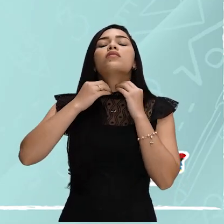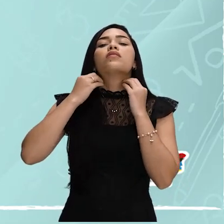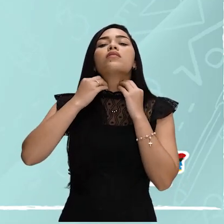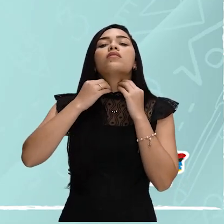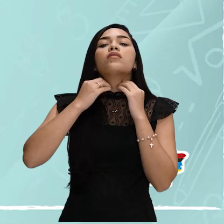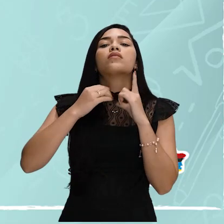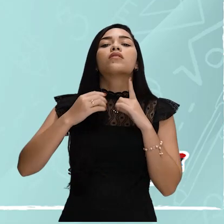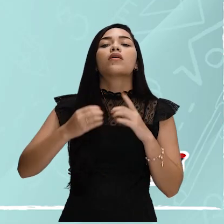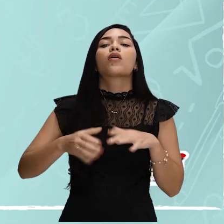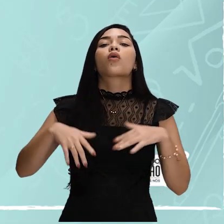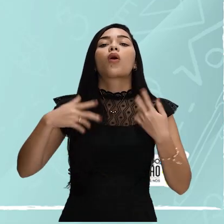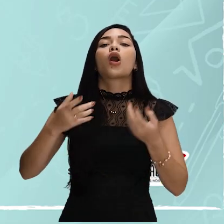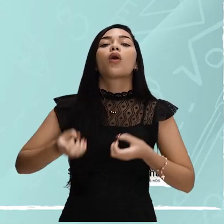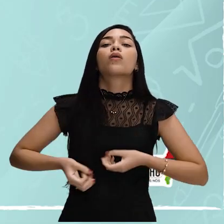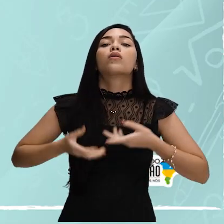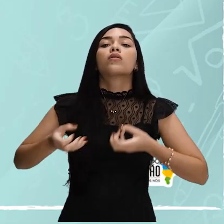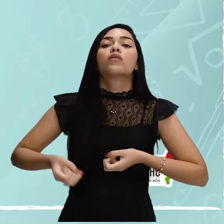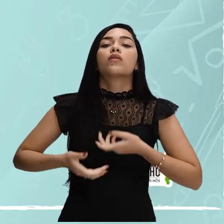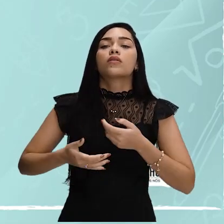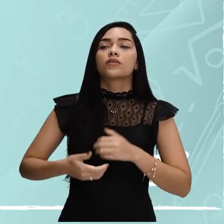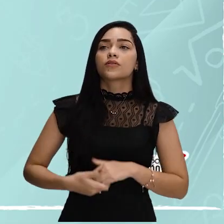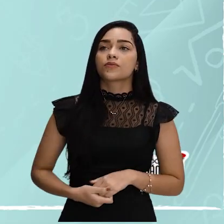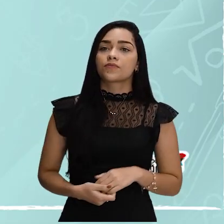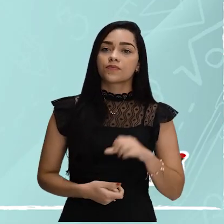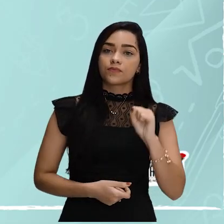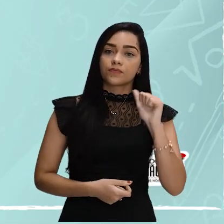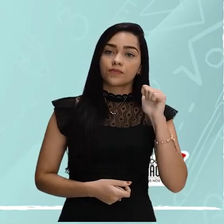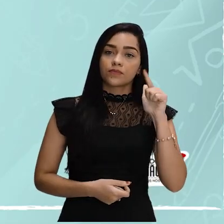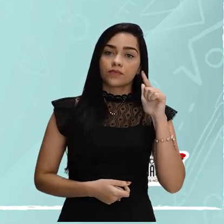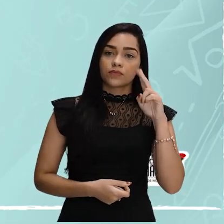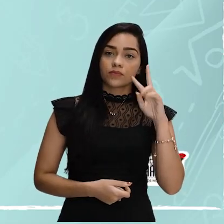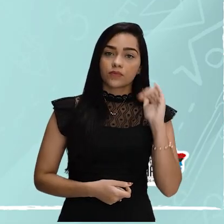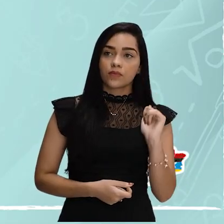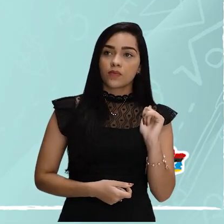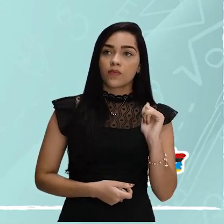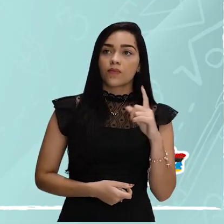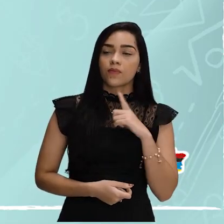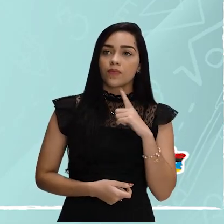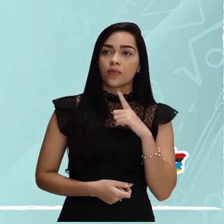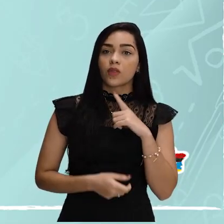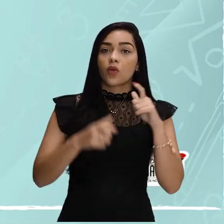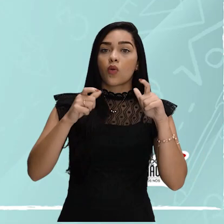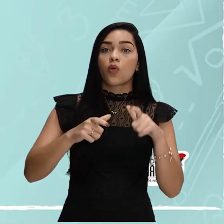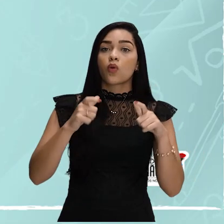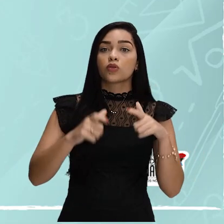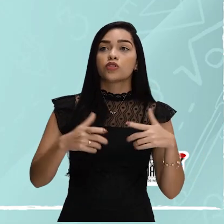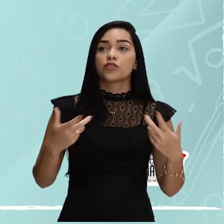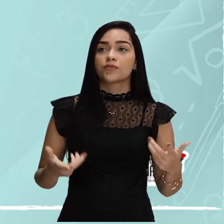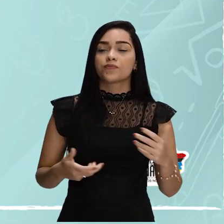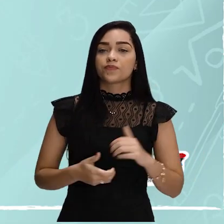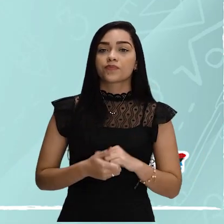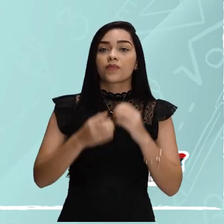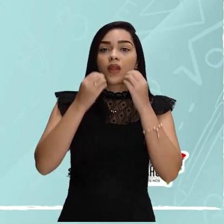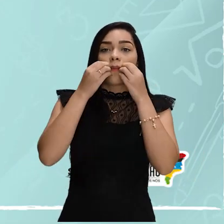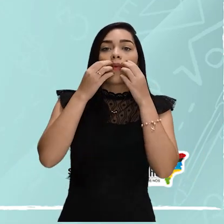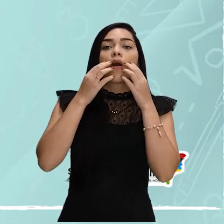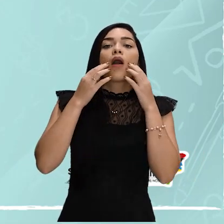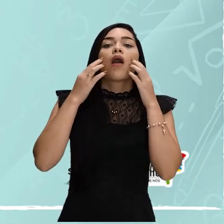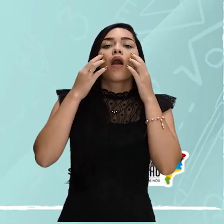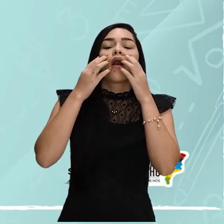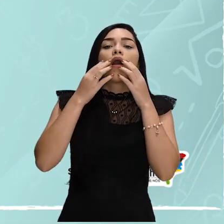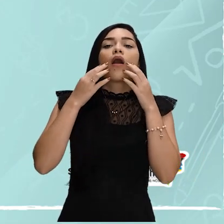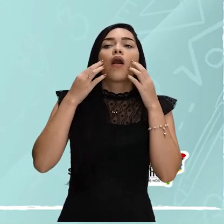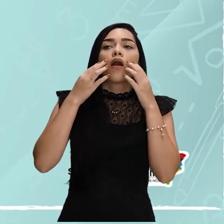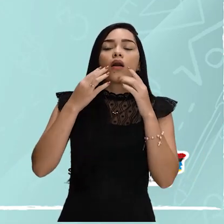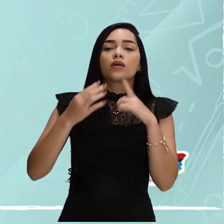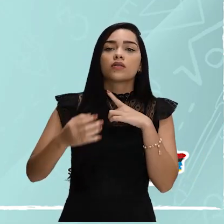Ela produz qual tipo de secreção? Saliva. A saliva está sendo lançada aonde? Na boca. A